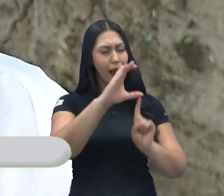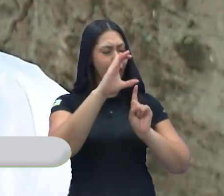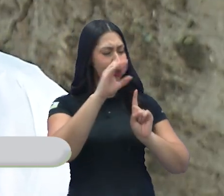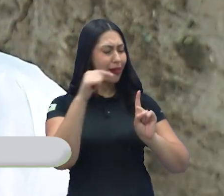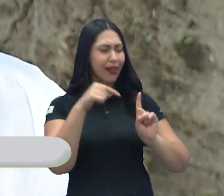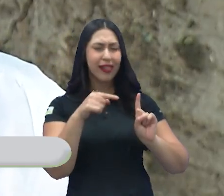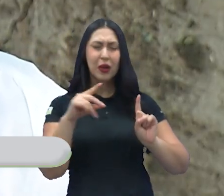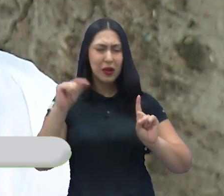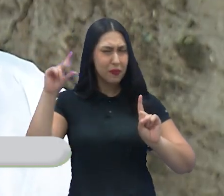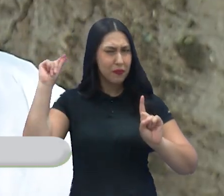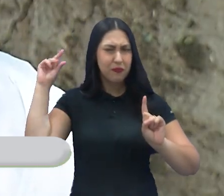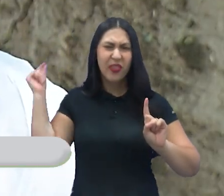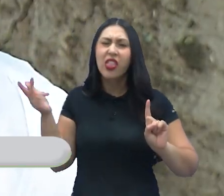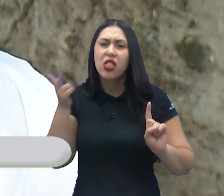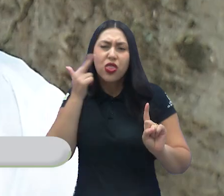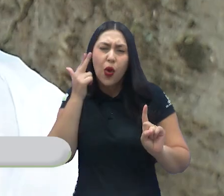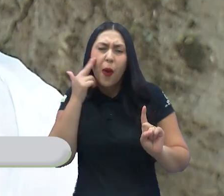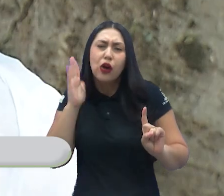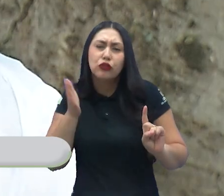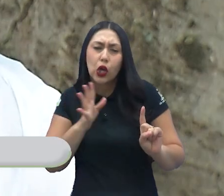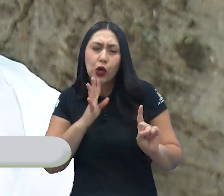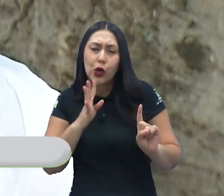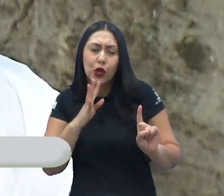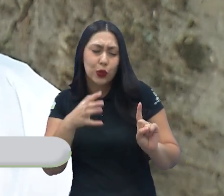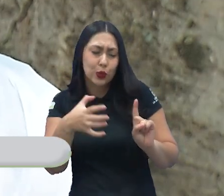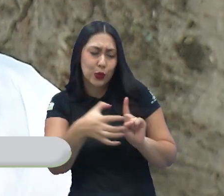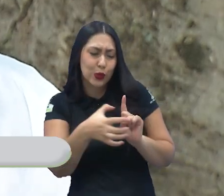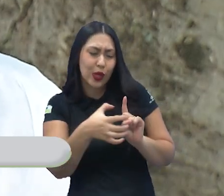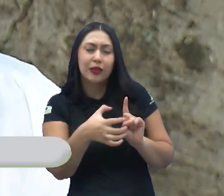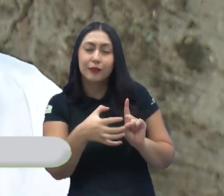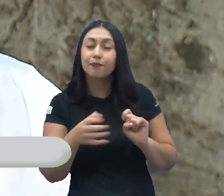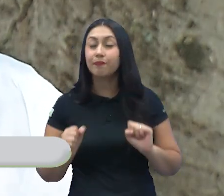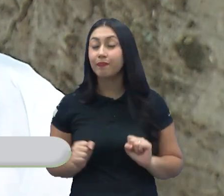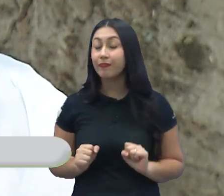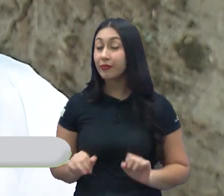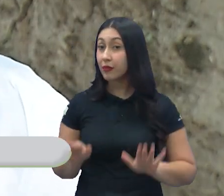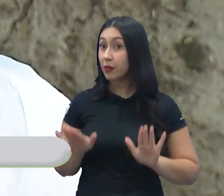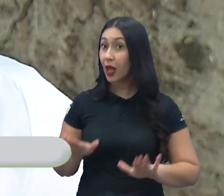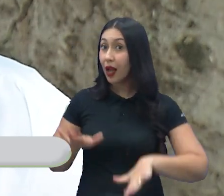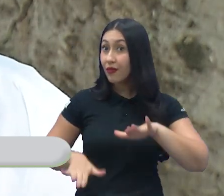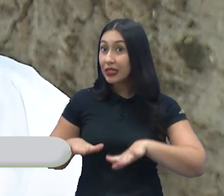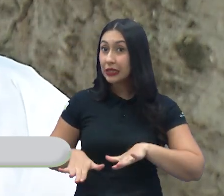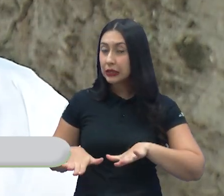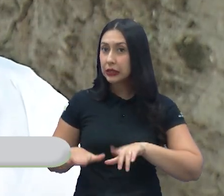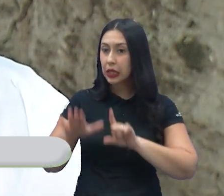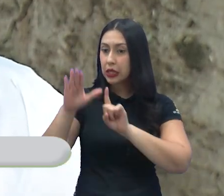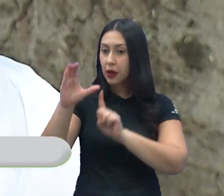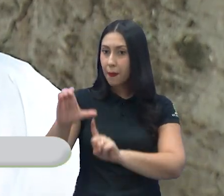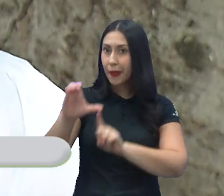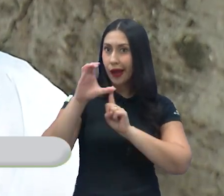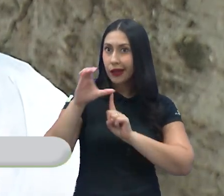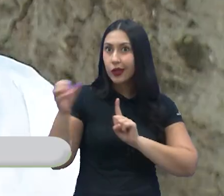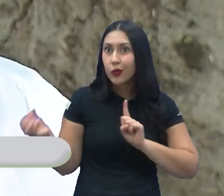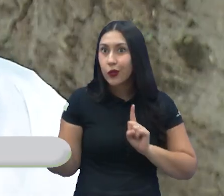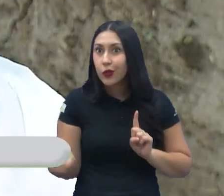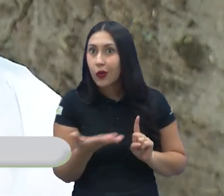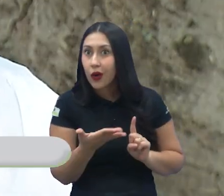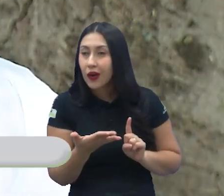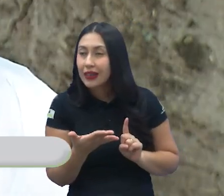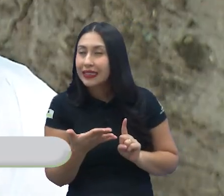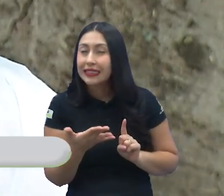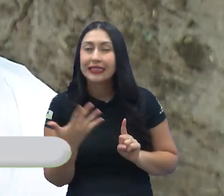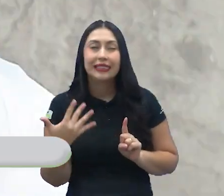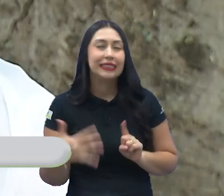de boa, porque aí a gente já conhece o temperamento, a gente consegue lidar. Mas, geralmente, se for uma cliente nova, aí